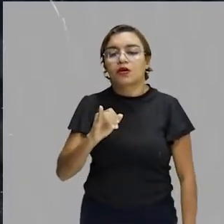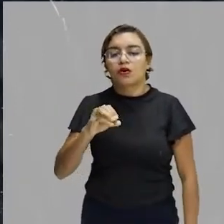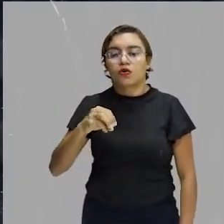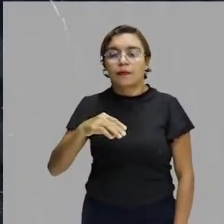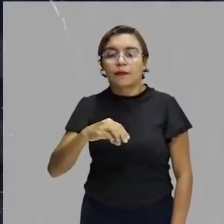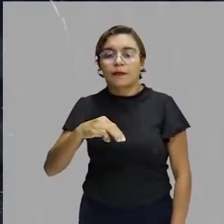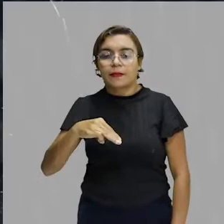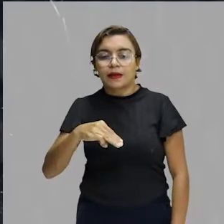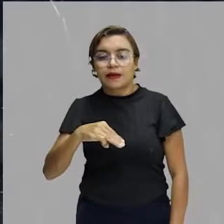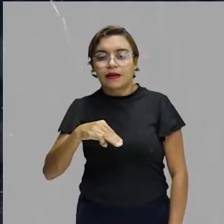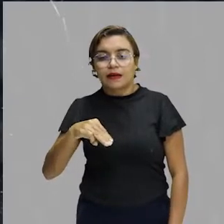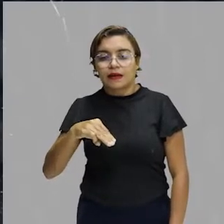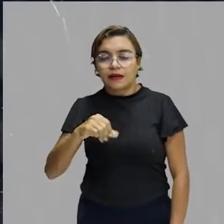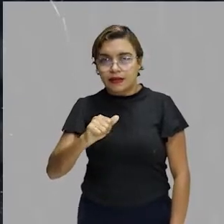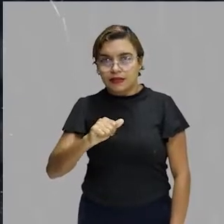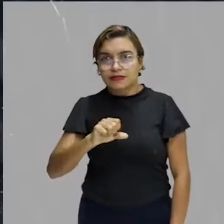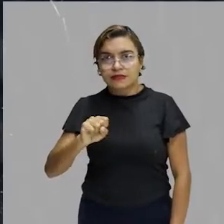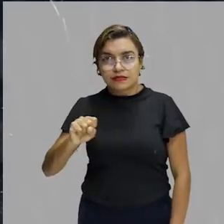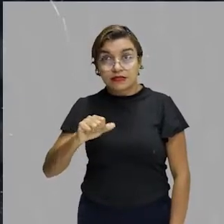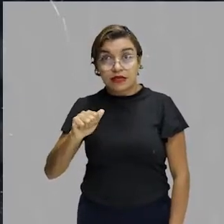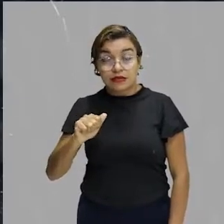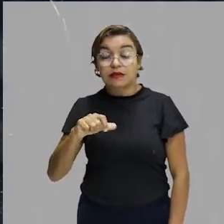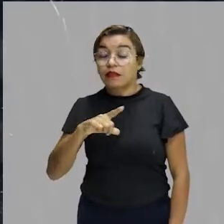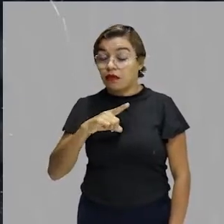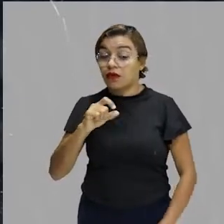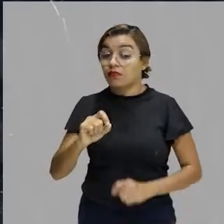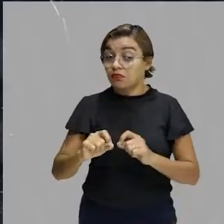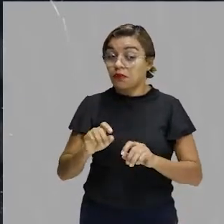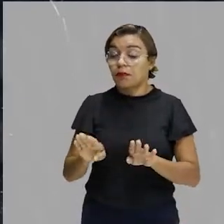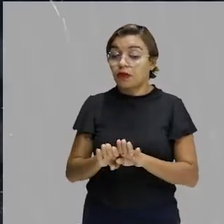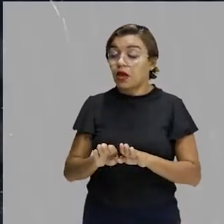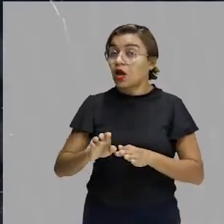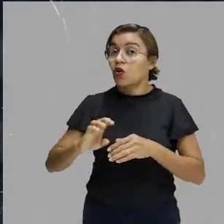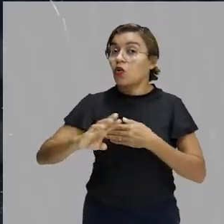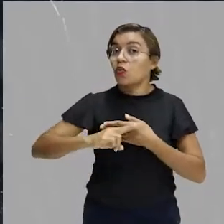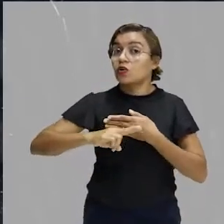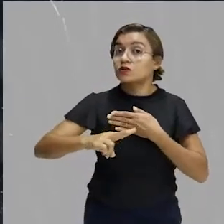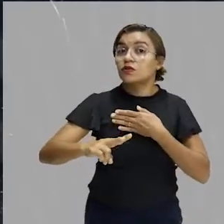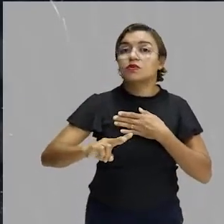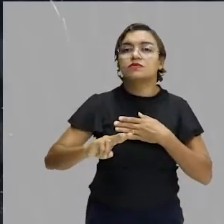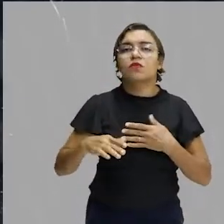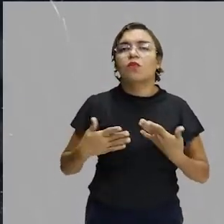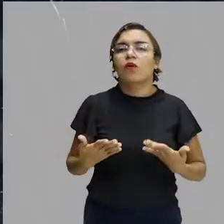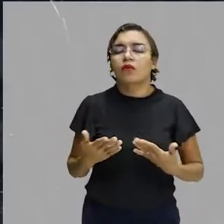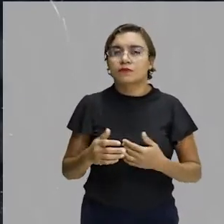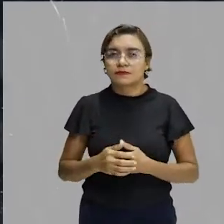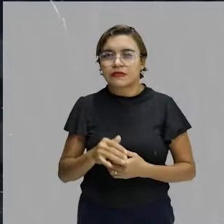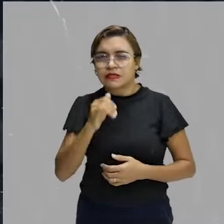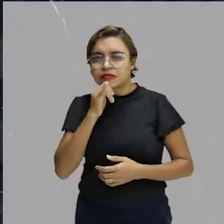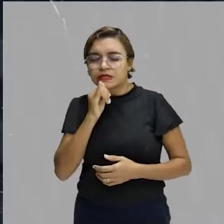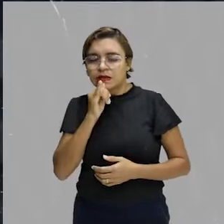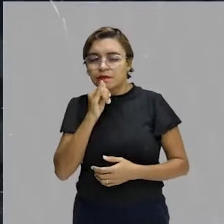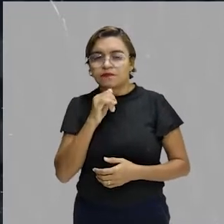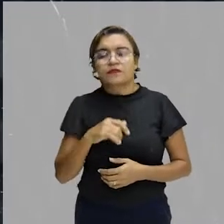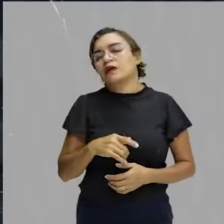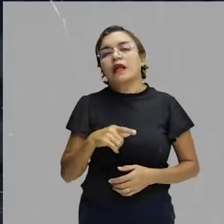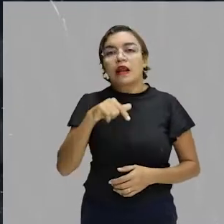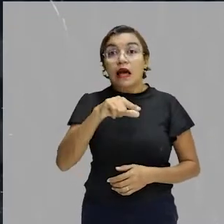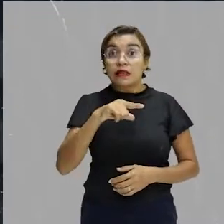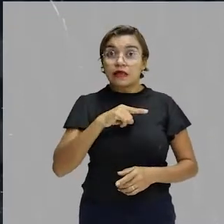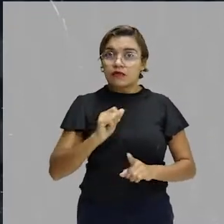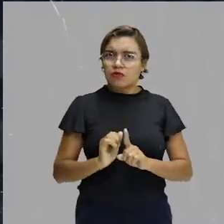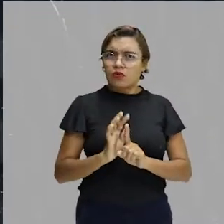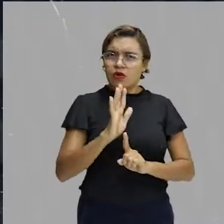grande consequência disso, Marcos? É que, galera, essas matrizes, que no caso eu citei, o carvão mineral, o gás natural, a